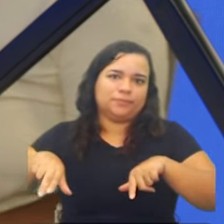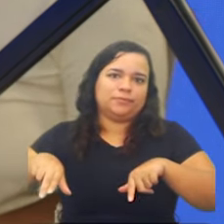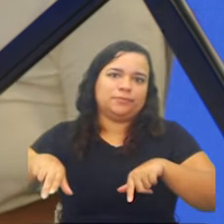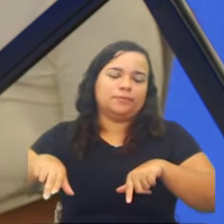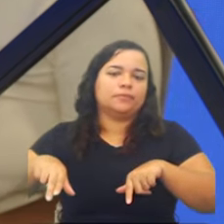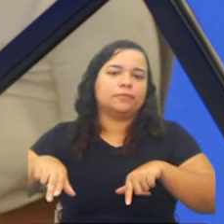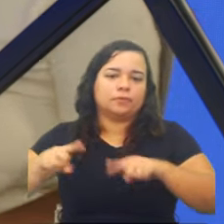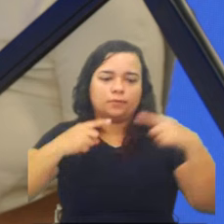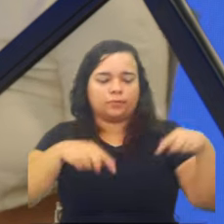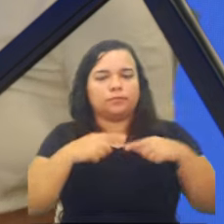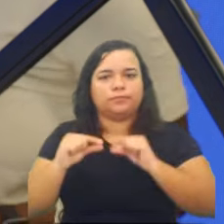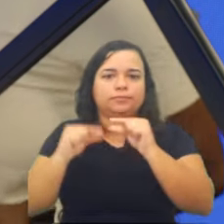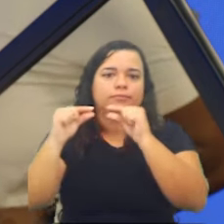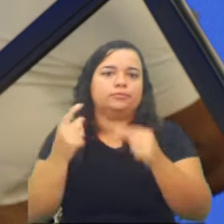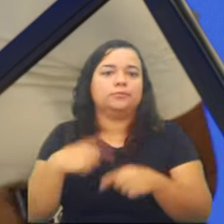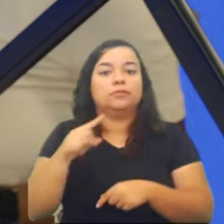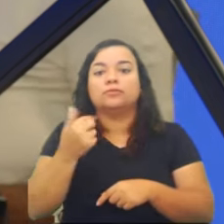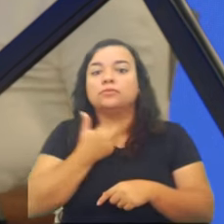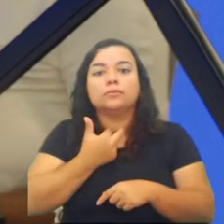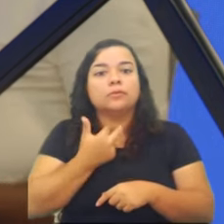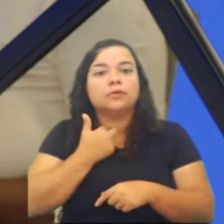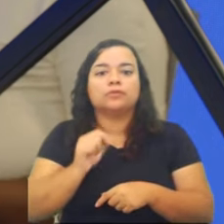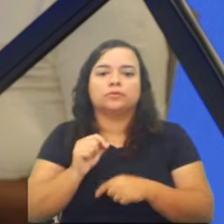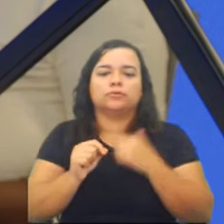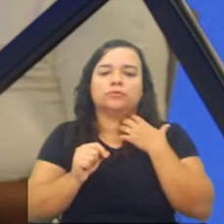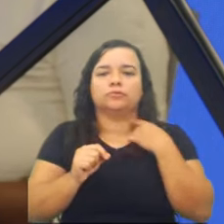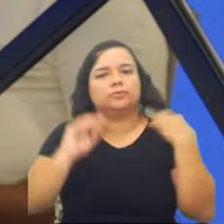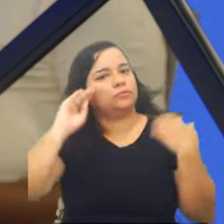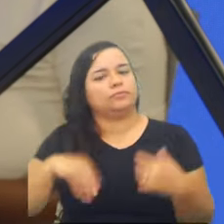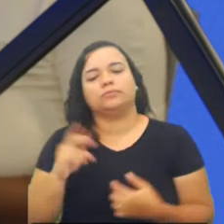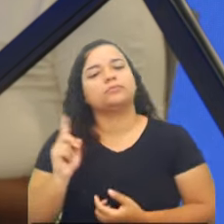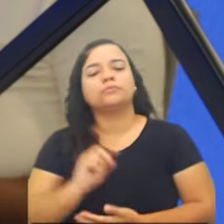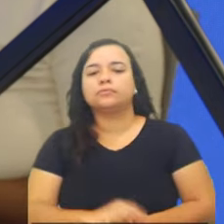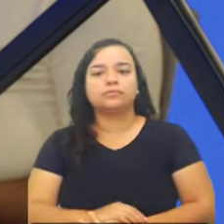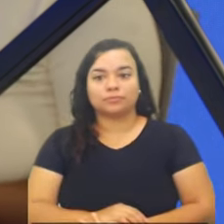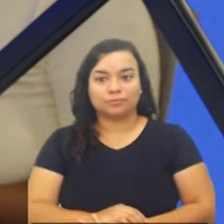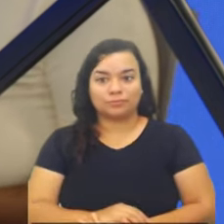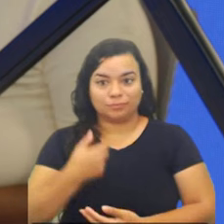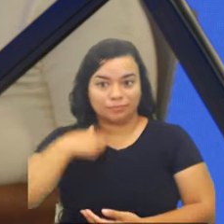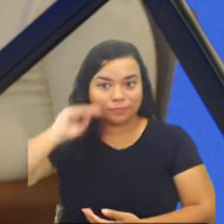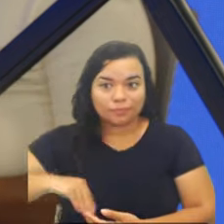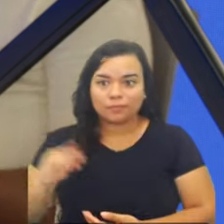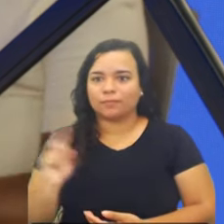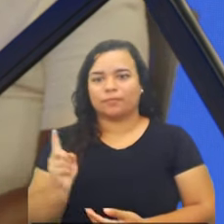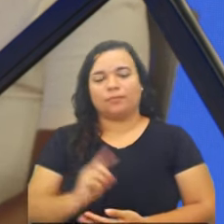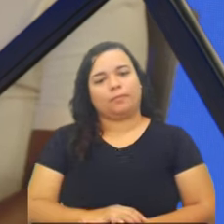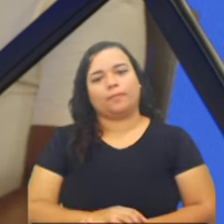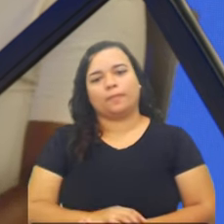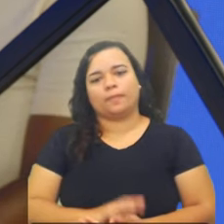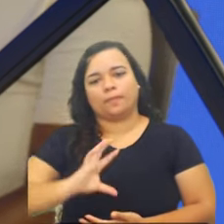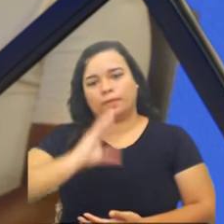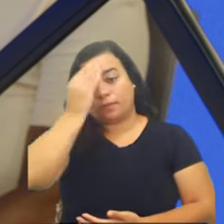agressão é agress eh é que a gente não pode não Não desista Não desistir eu acho